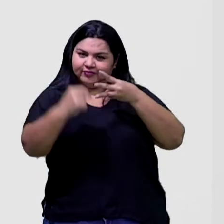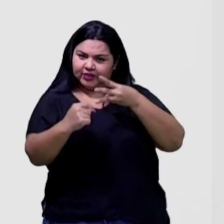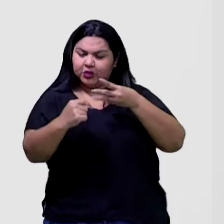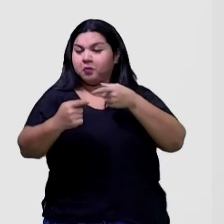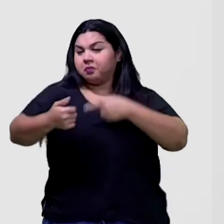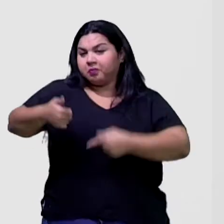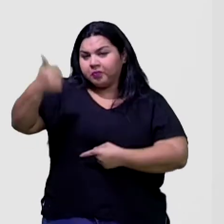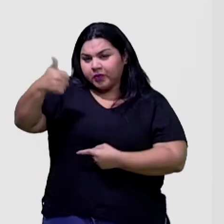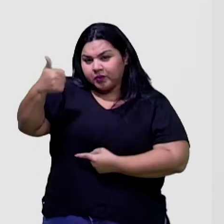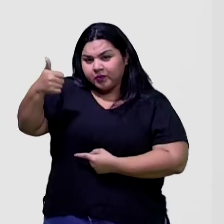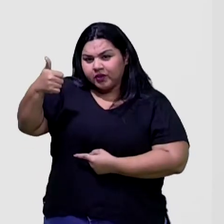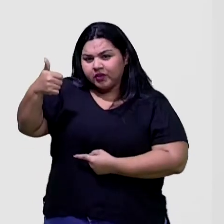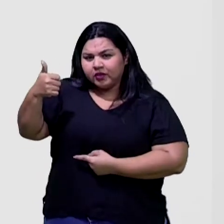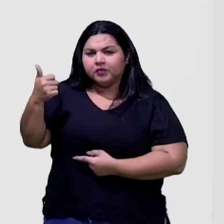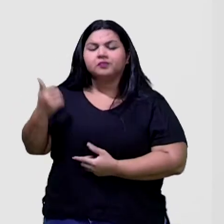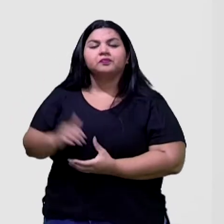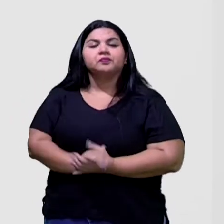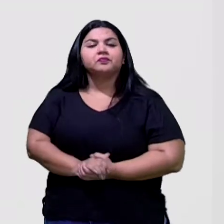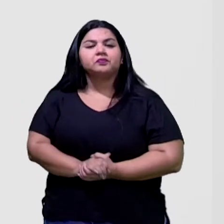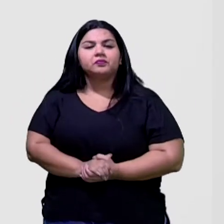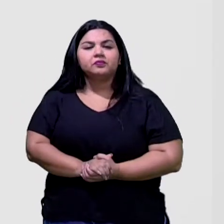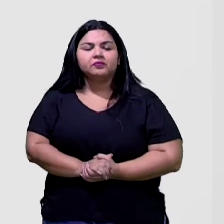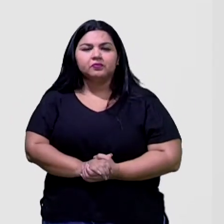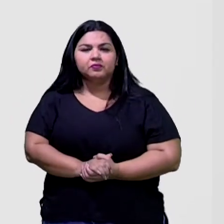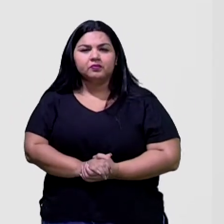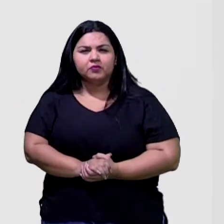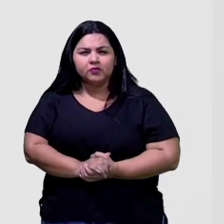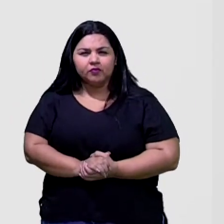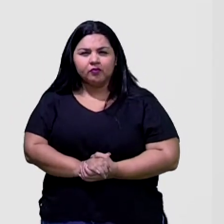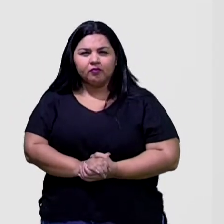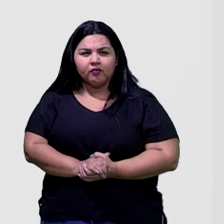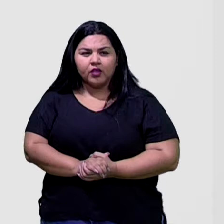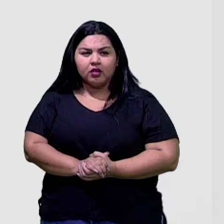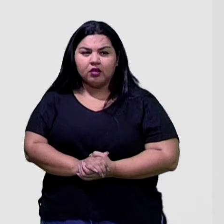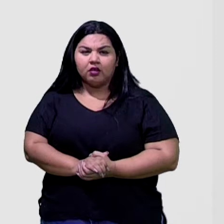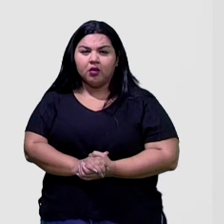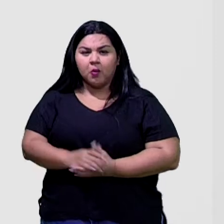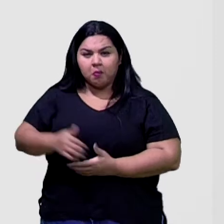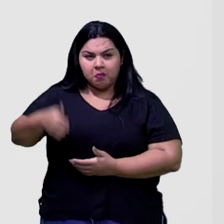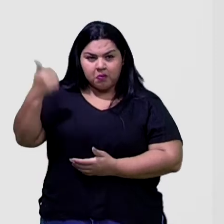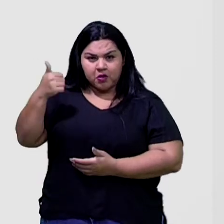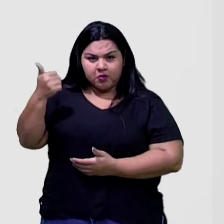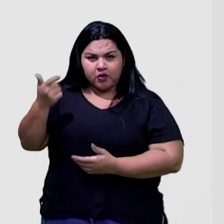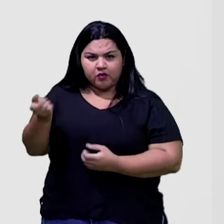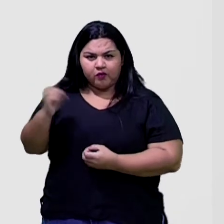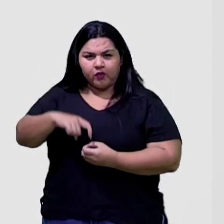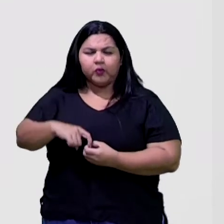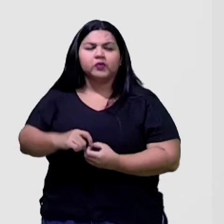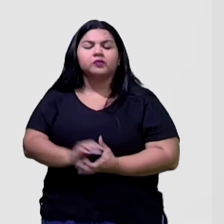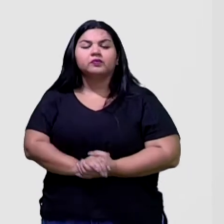aí em primeira alternativa, voltando aí a nossa cartela,